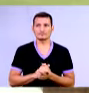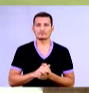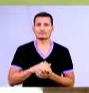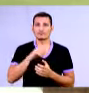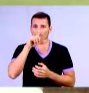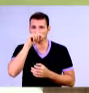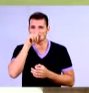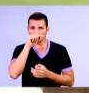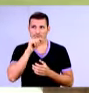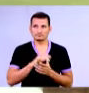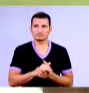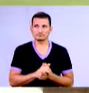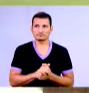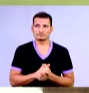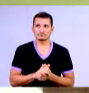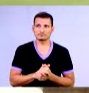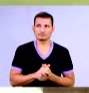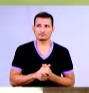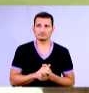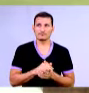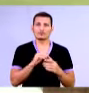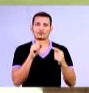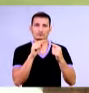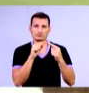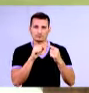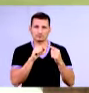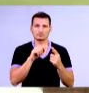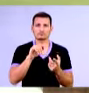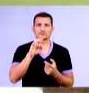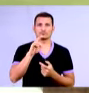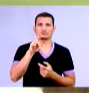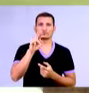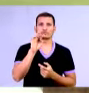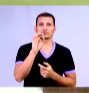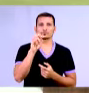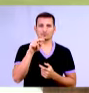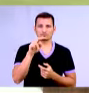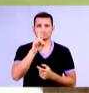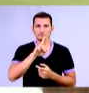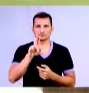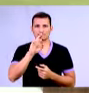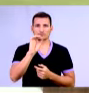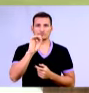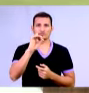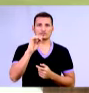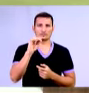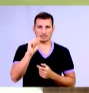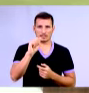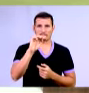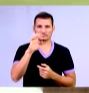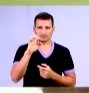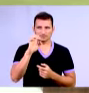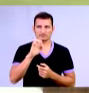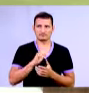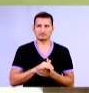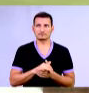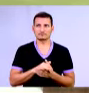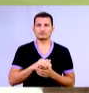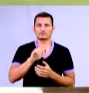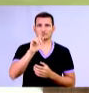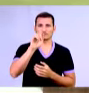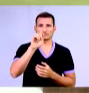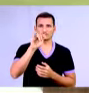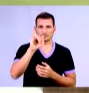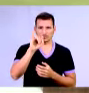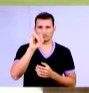Linux. O que é compatível tanto com Ubuntu quanto com Windows, nós vamos utilizar o Audacity para tratamento de áudio, vamos trabalhar com GIMP para